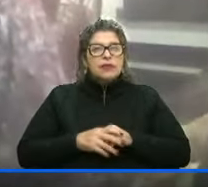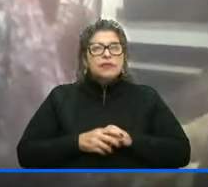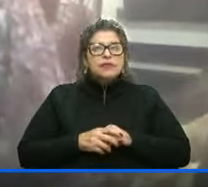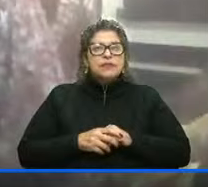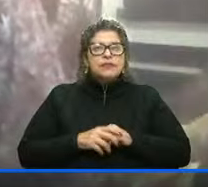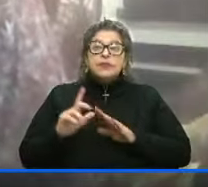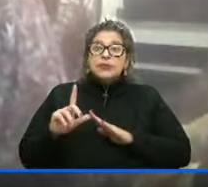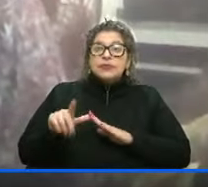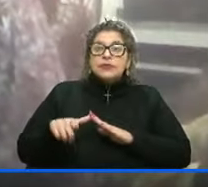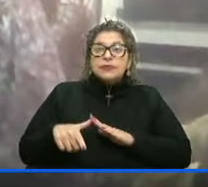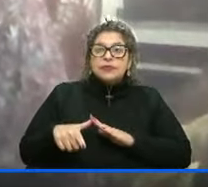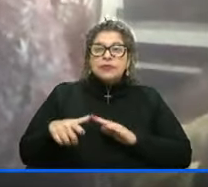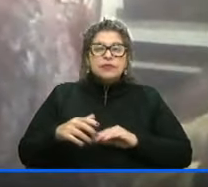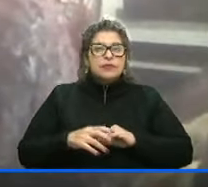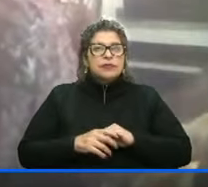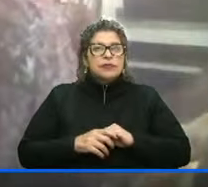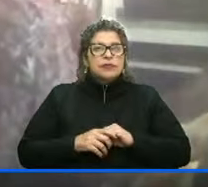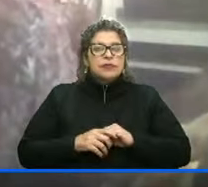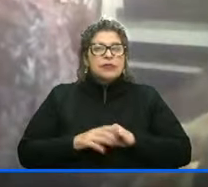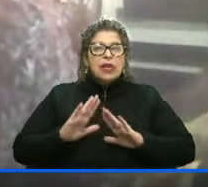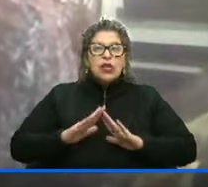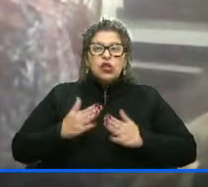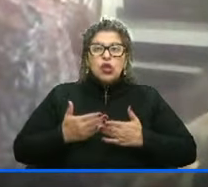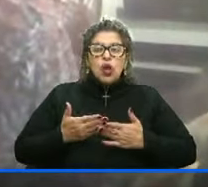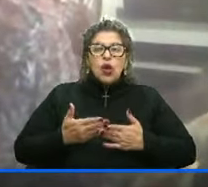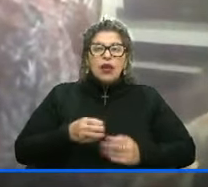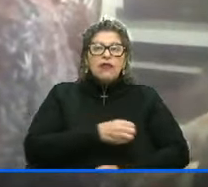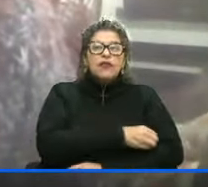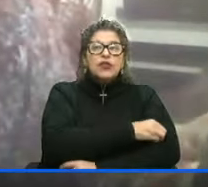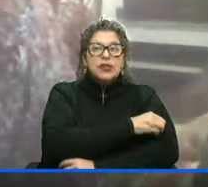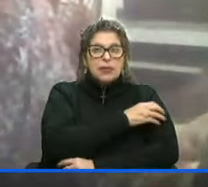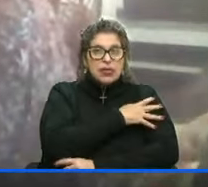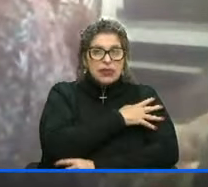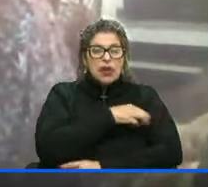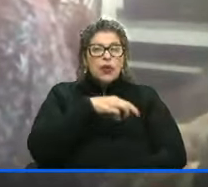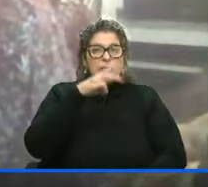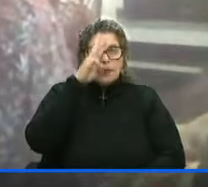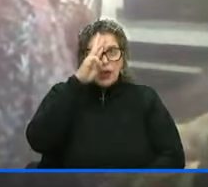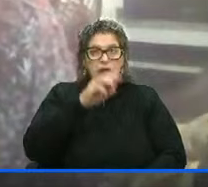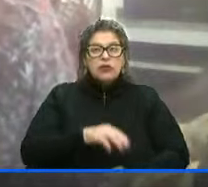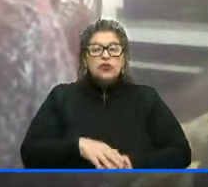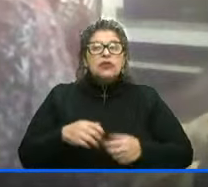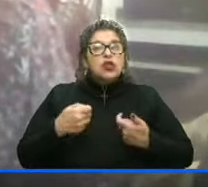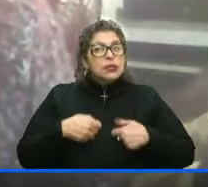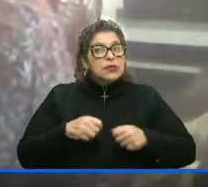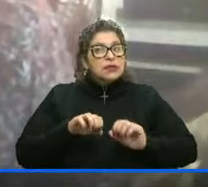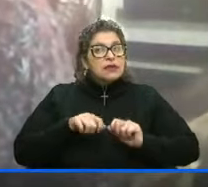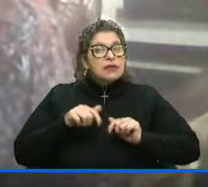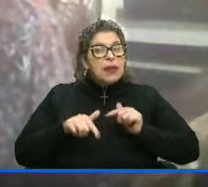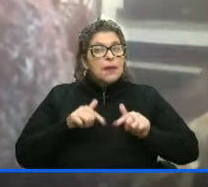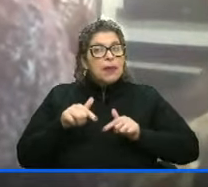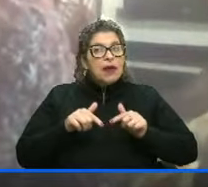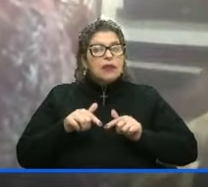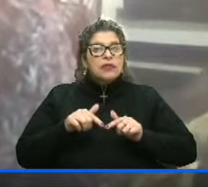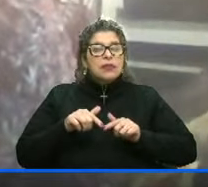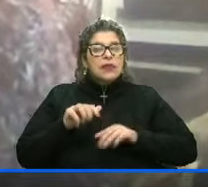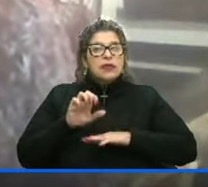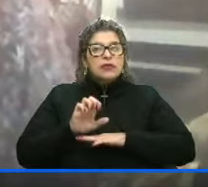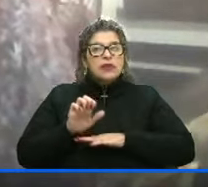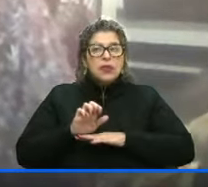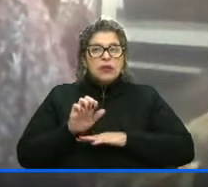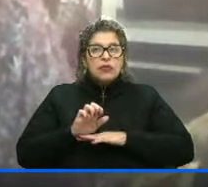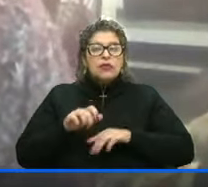e depois, na sequência, né, das escolas de ensino fundamental e médio, e precisamos da vacinação dos trabalhadores da educação estaduais,